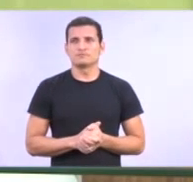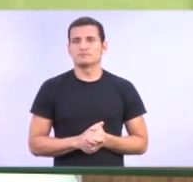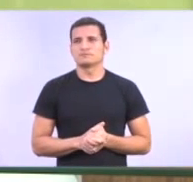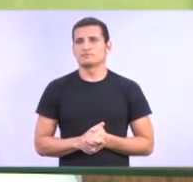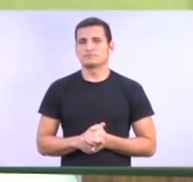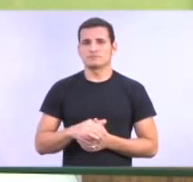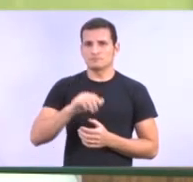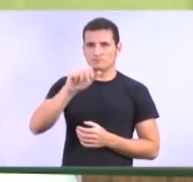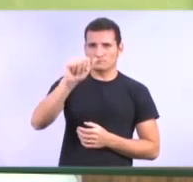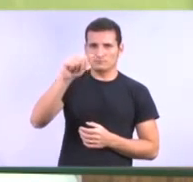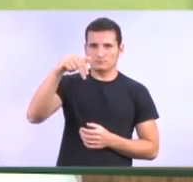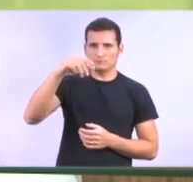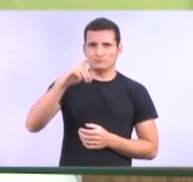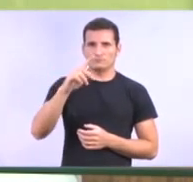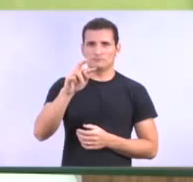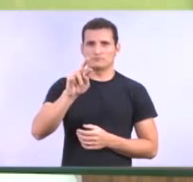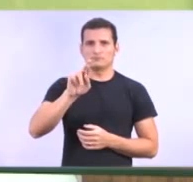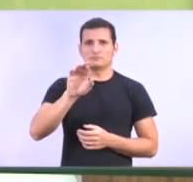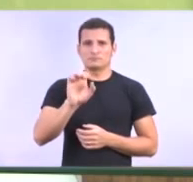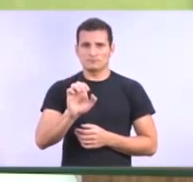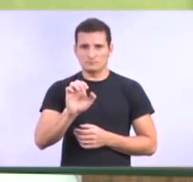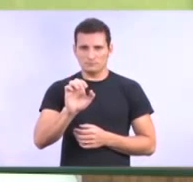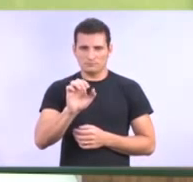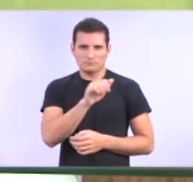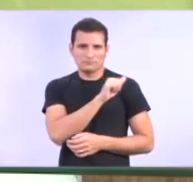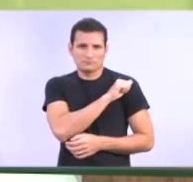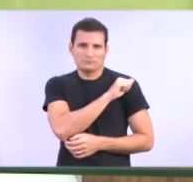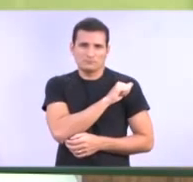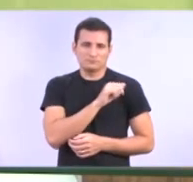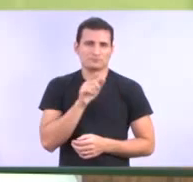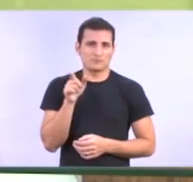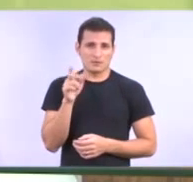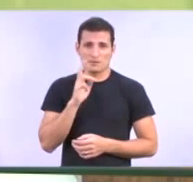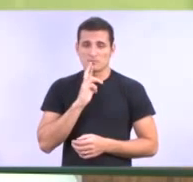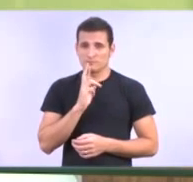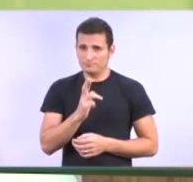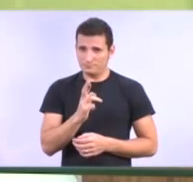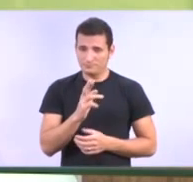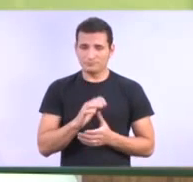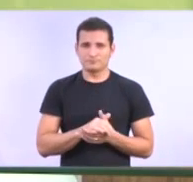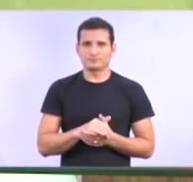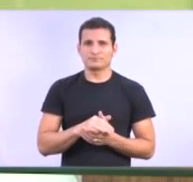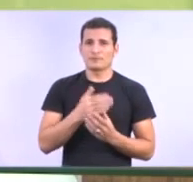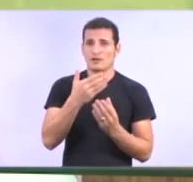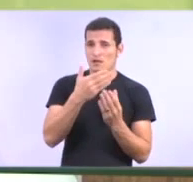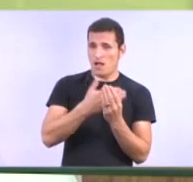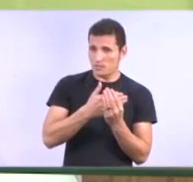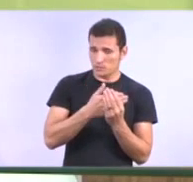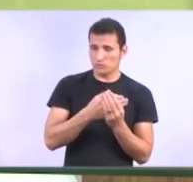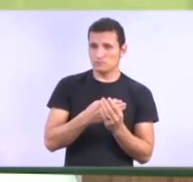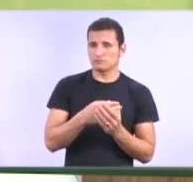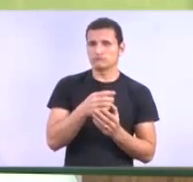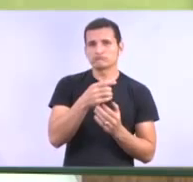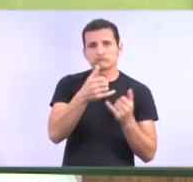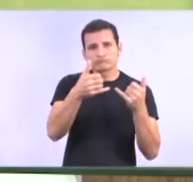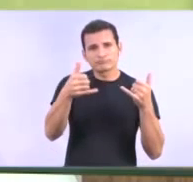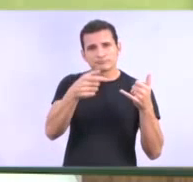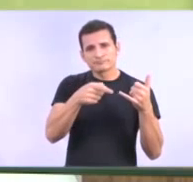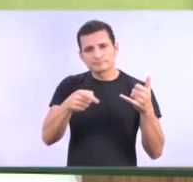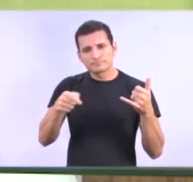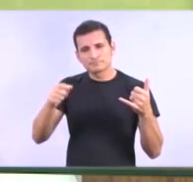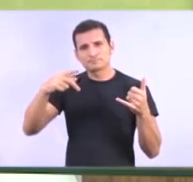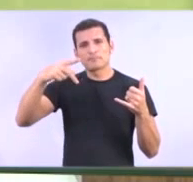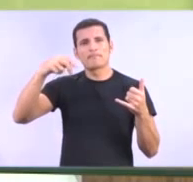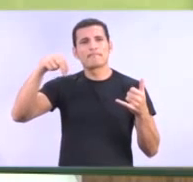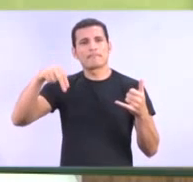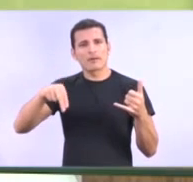do André, né? O André diz o seguinte, que o arquivo trafegou por rede pessoal PAN